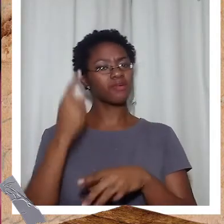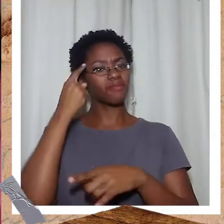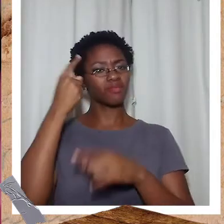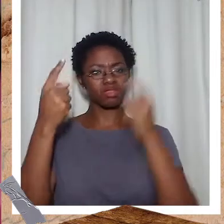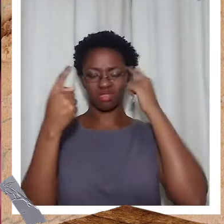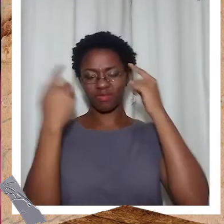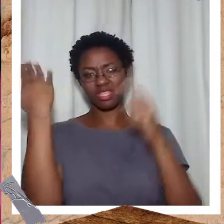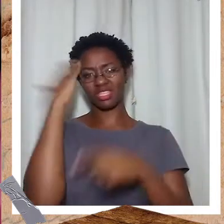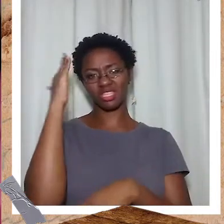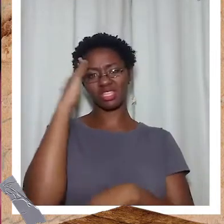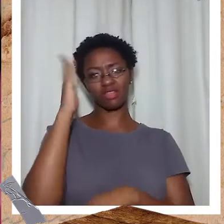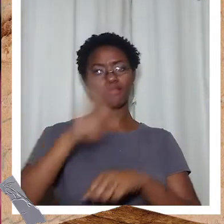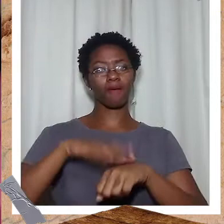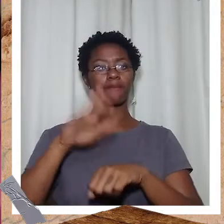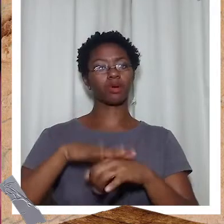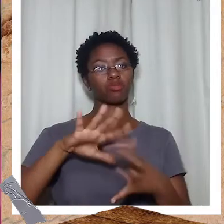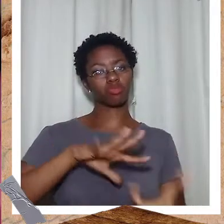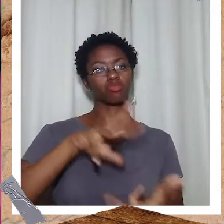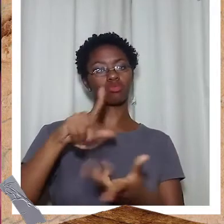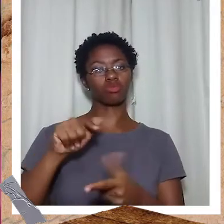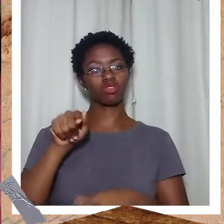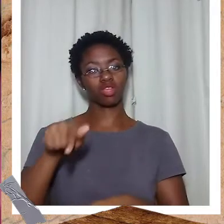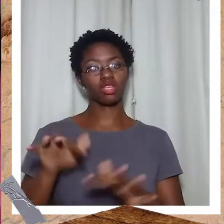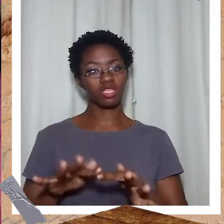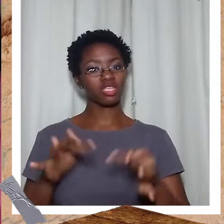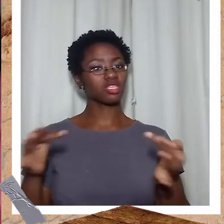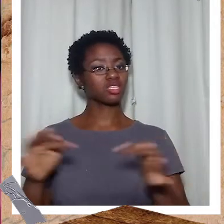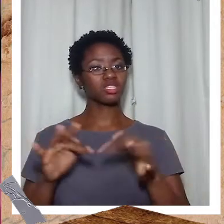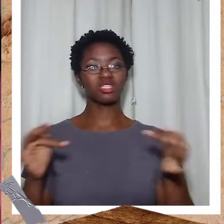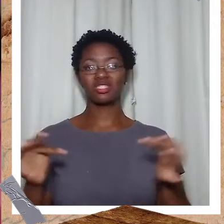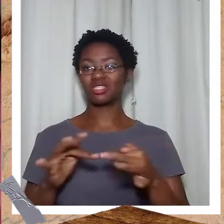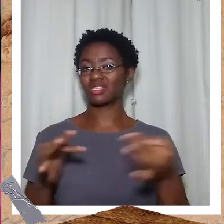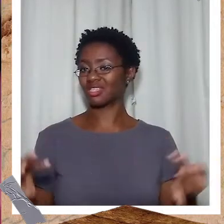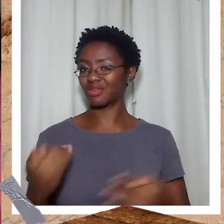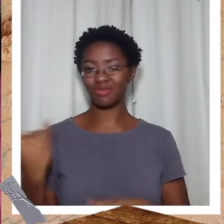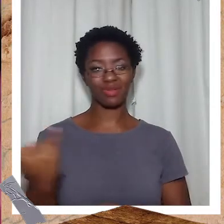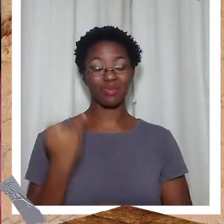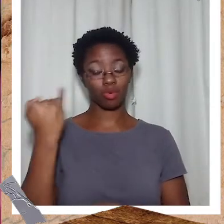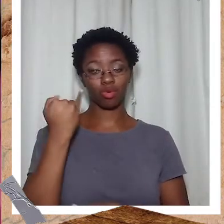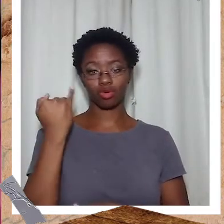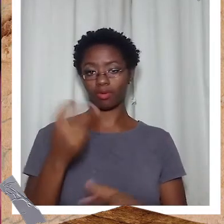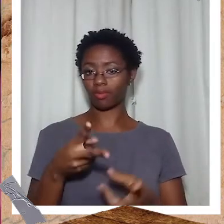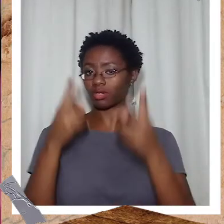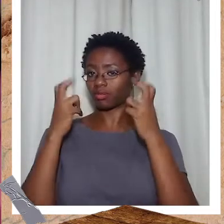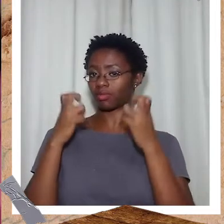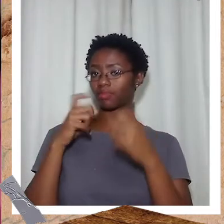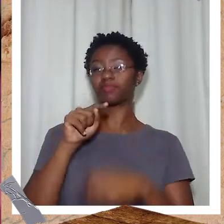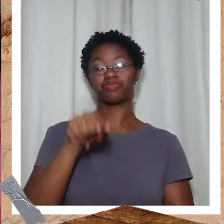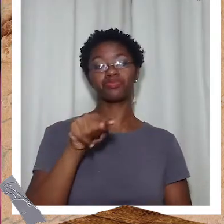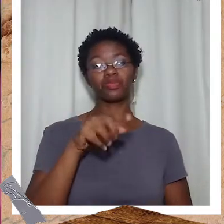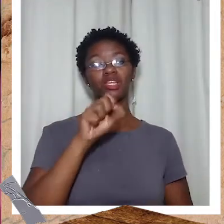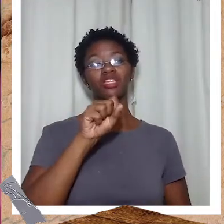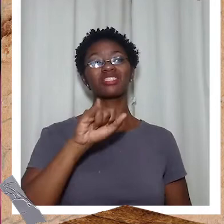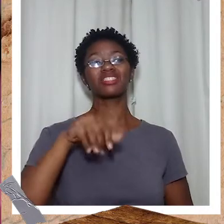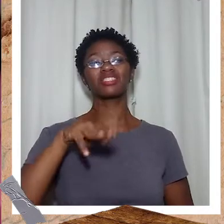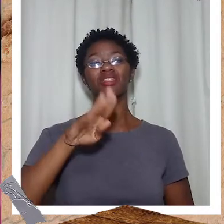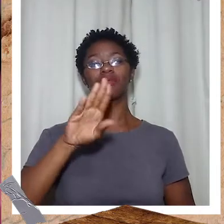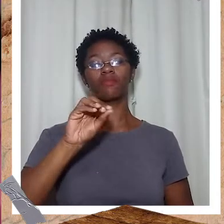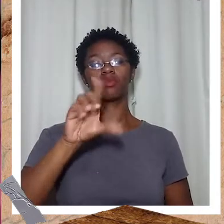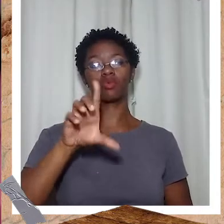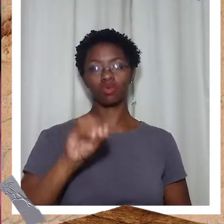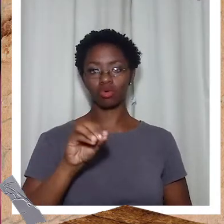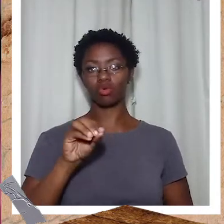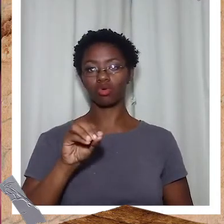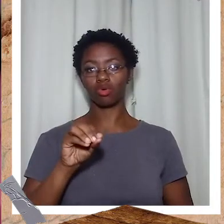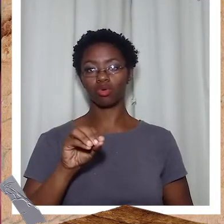entendimentos próprios do mundo. Isso é muito singular, isso na Carolina. Então, a Carolina símbolo, ela se apropria de algumas das